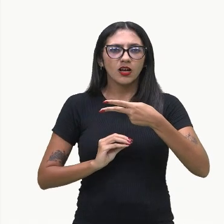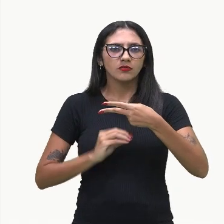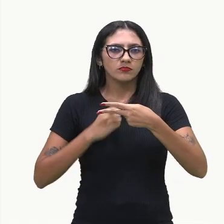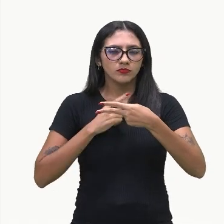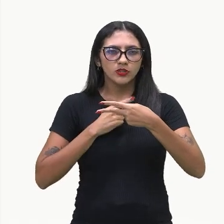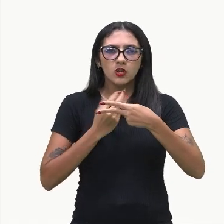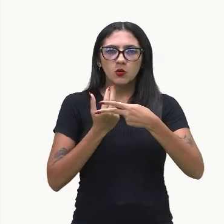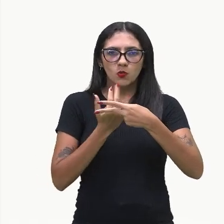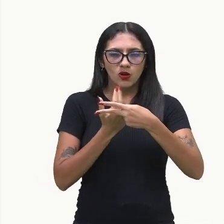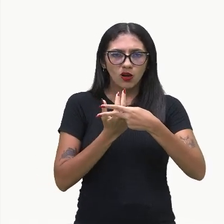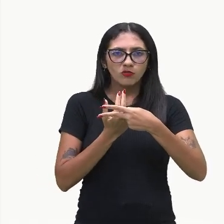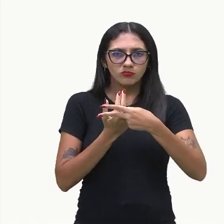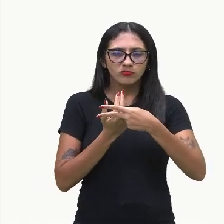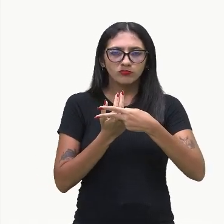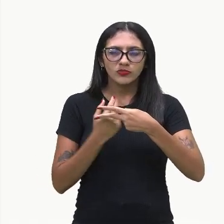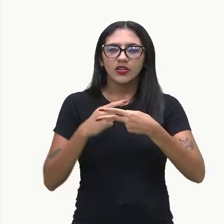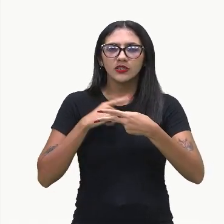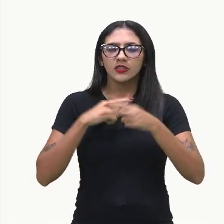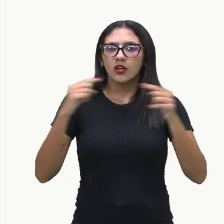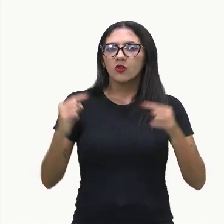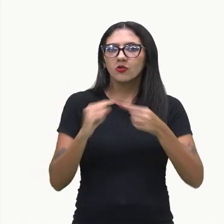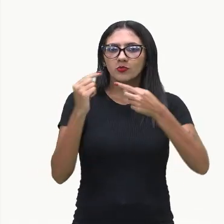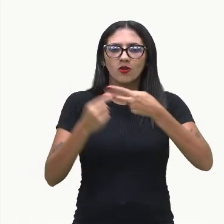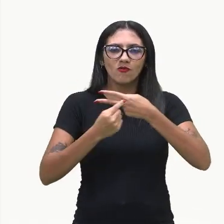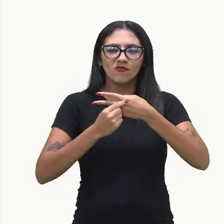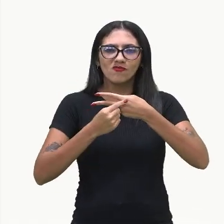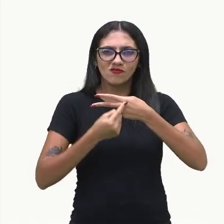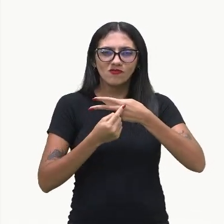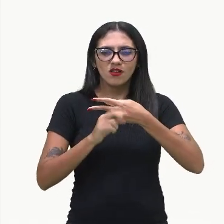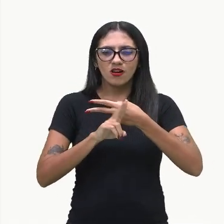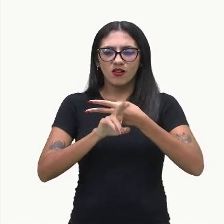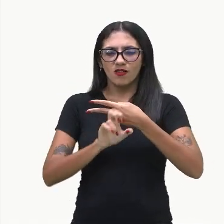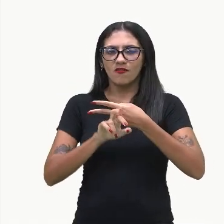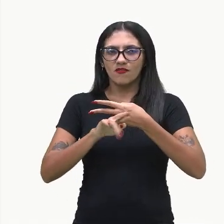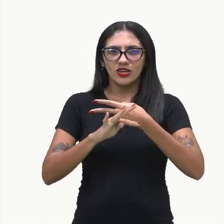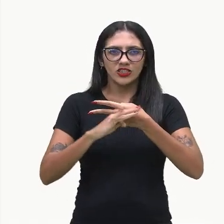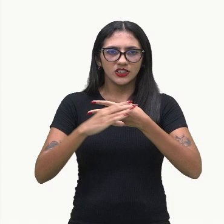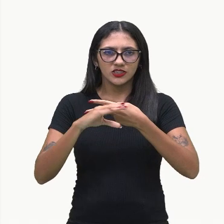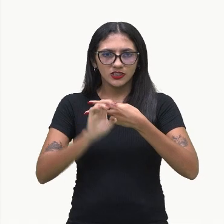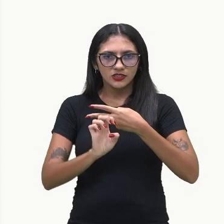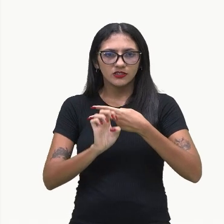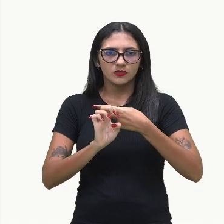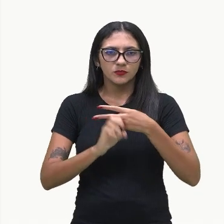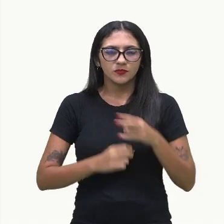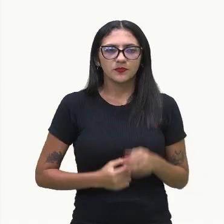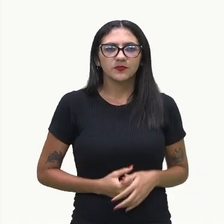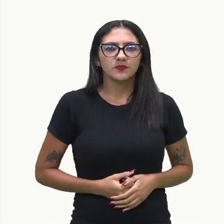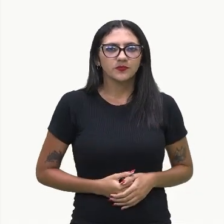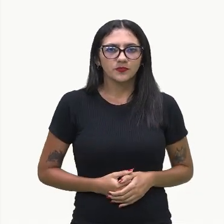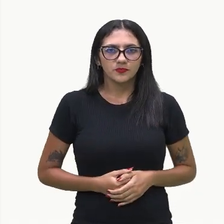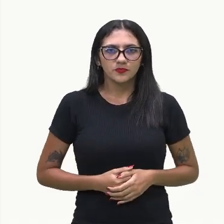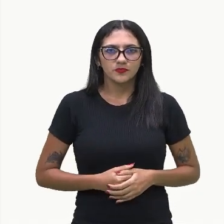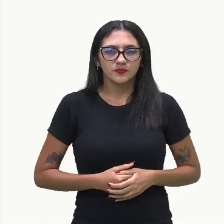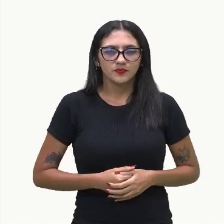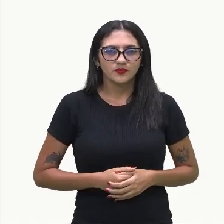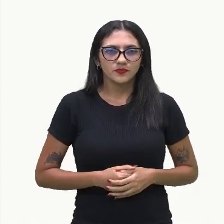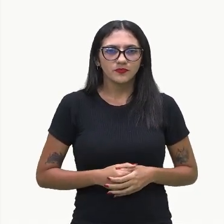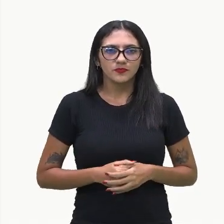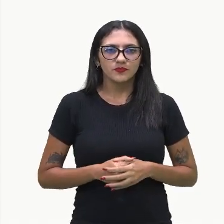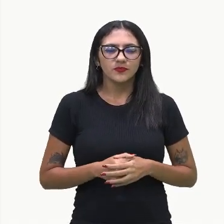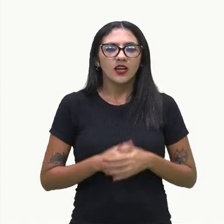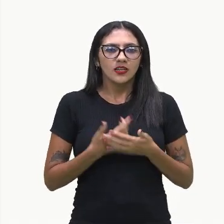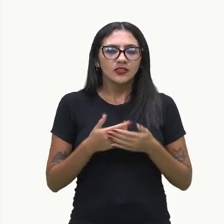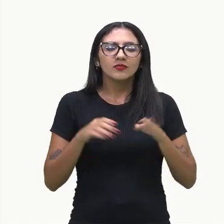o outro e que dividem ali, ó, o mesmo vértice. Então, eles são